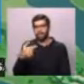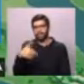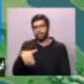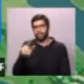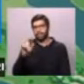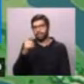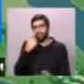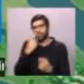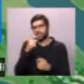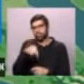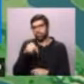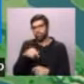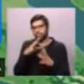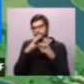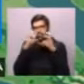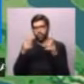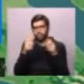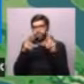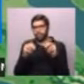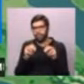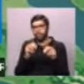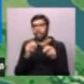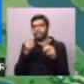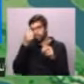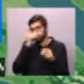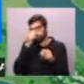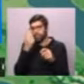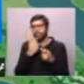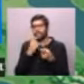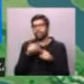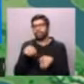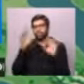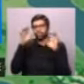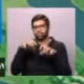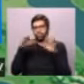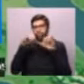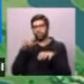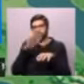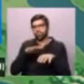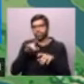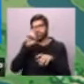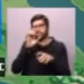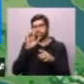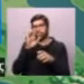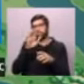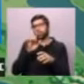muito semelhante ao de hoje, com céu com lado limpo. No entanto, no domingo temos o regresso da precipitação às regiões norte e centro